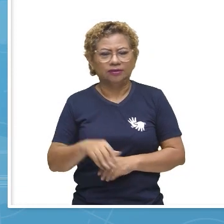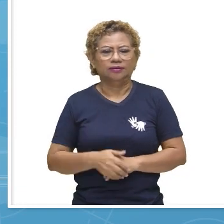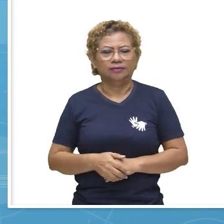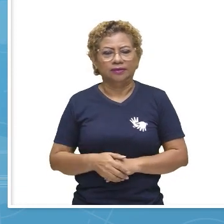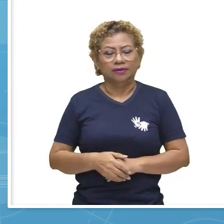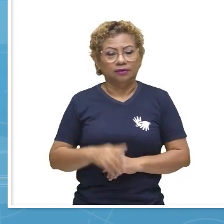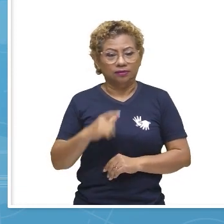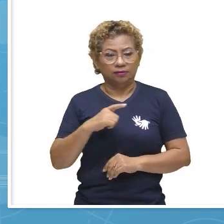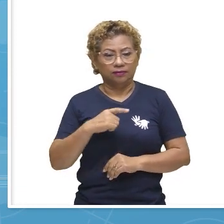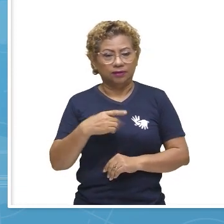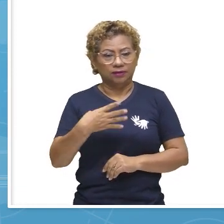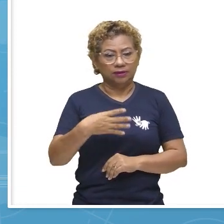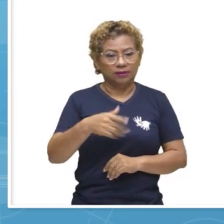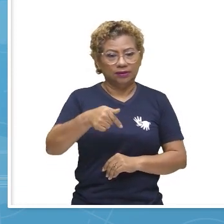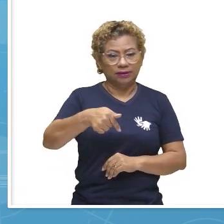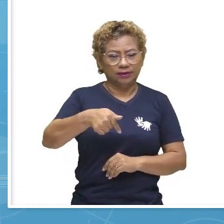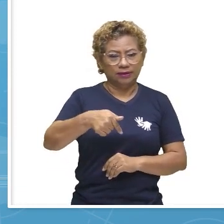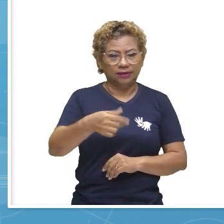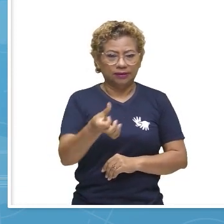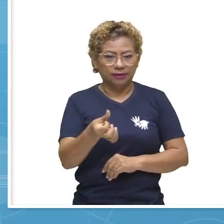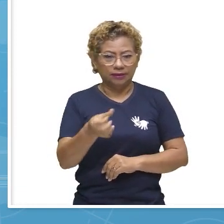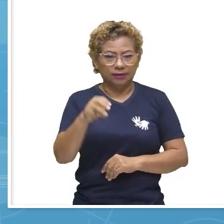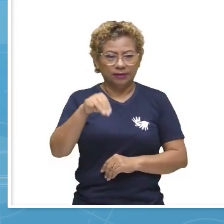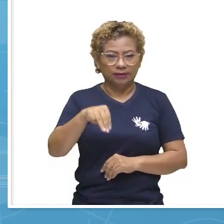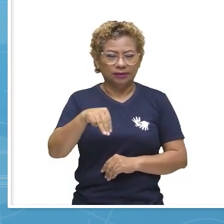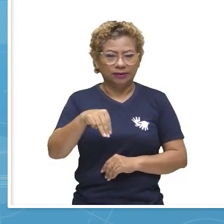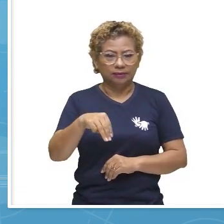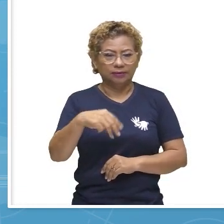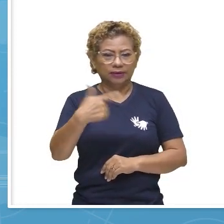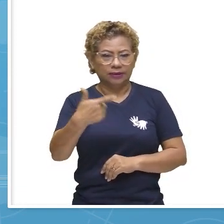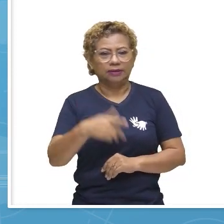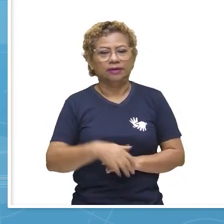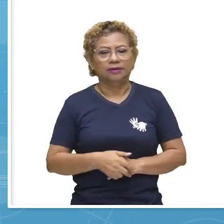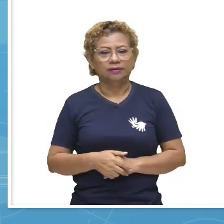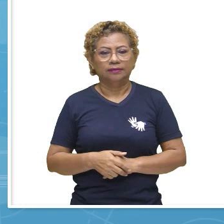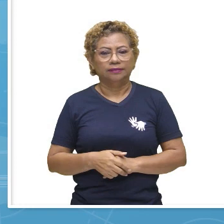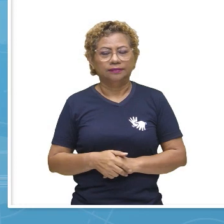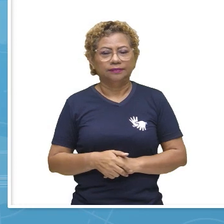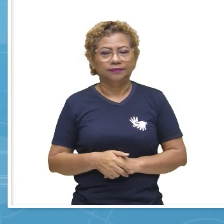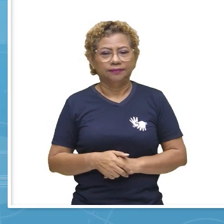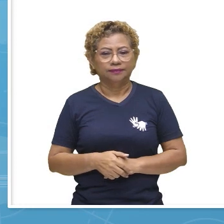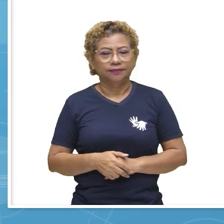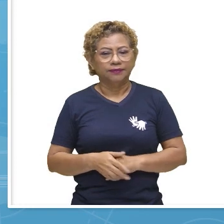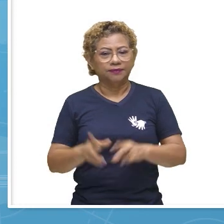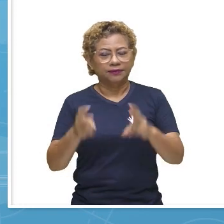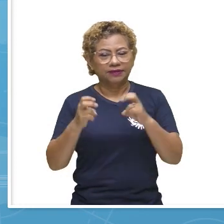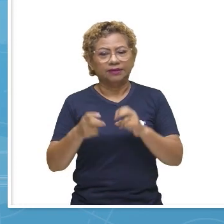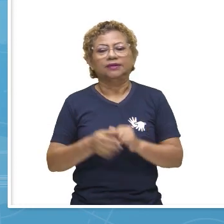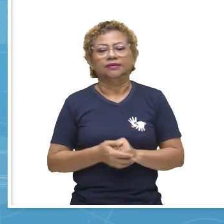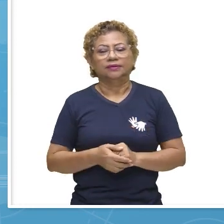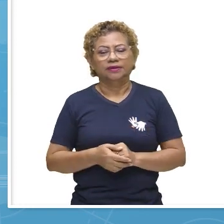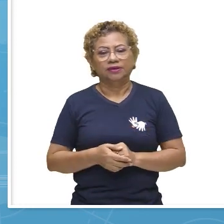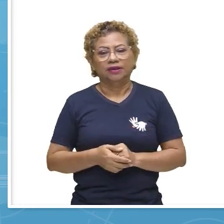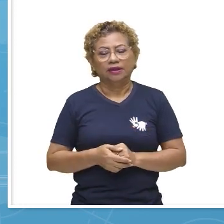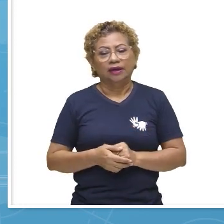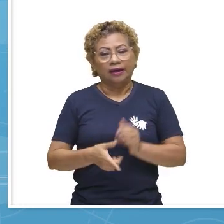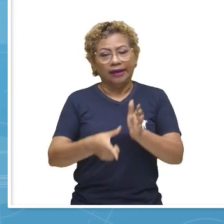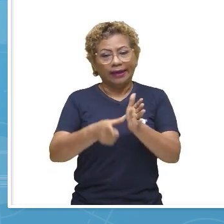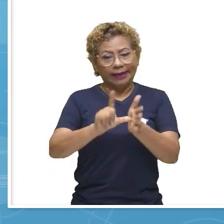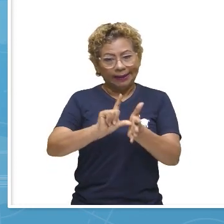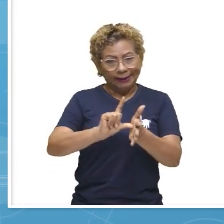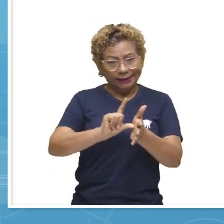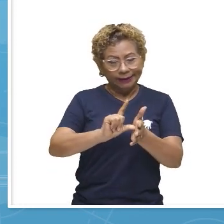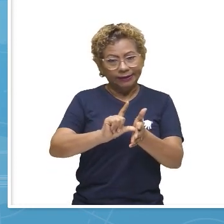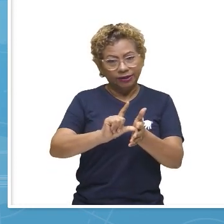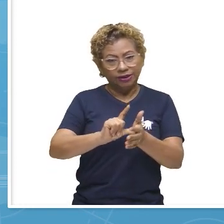ó. Antes era só isso aqui, ó, né? E aí o proprietário quer aumentar para